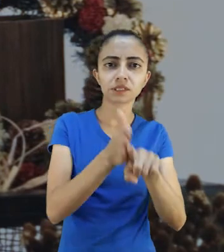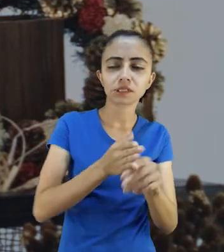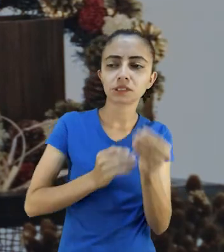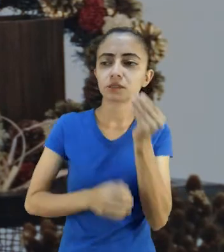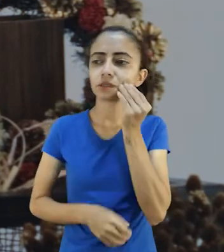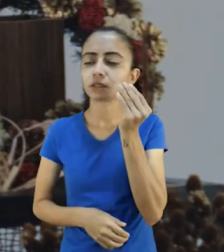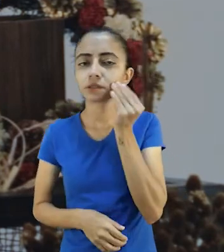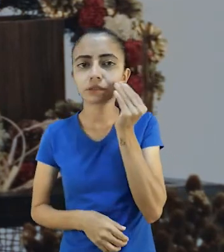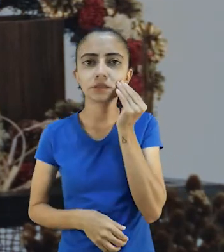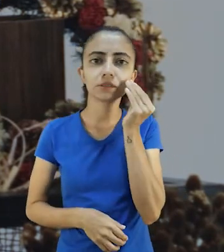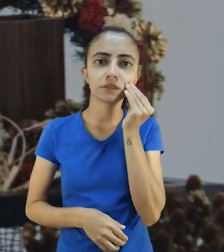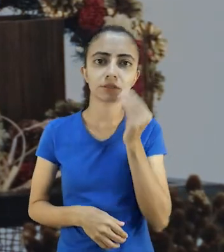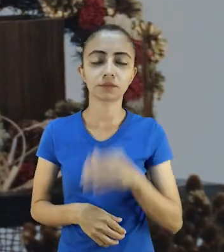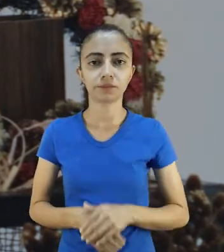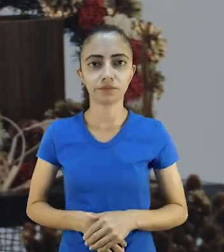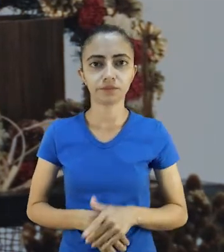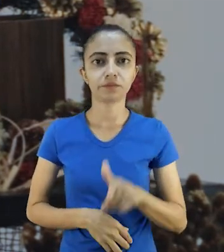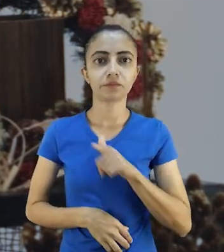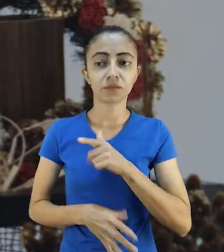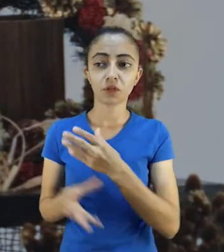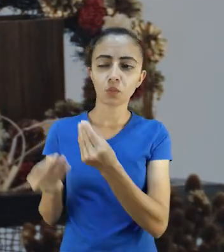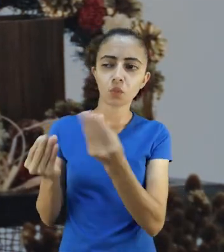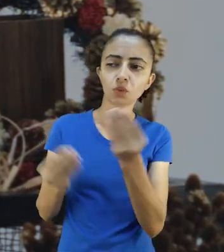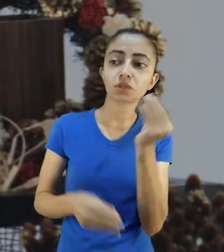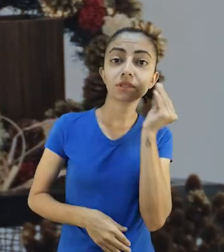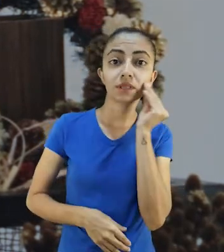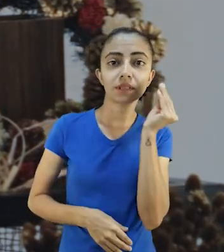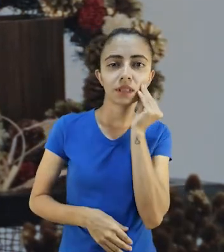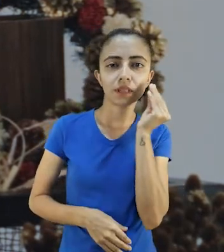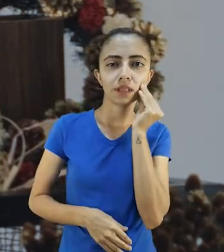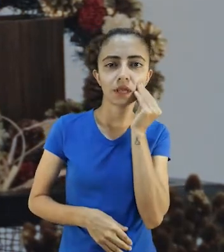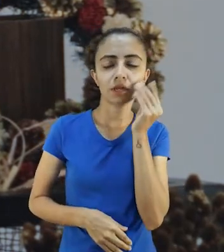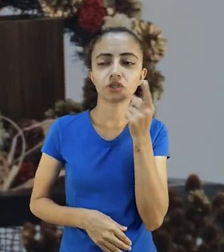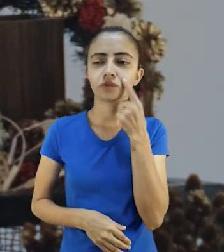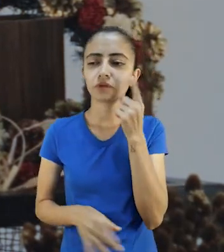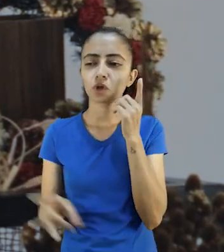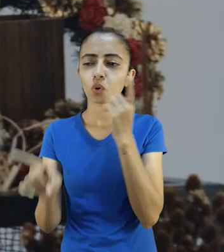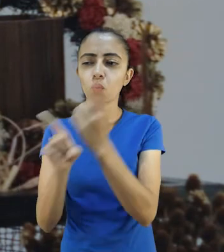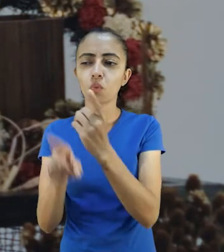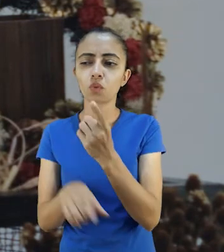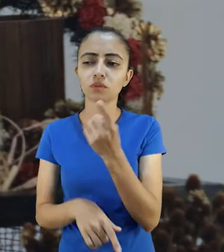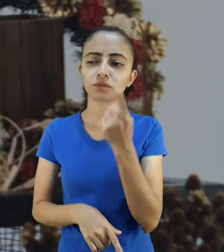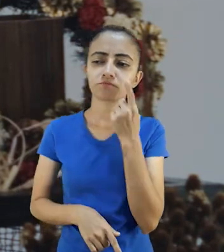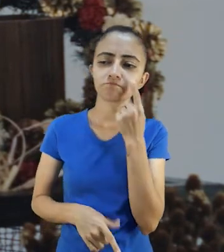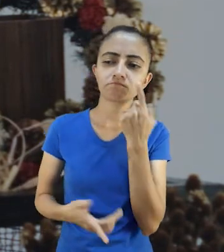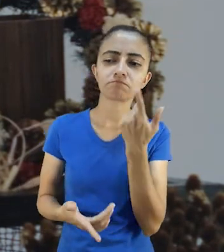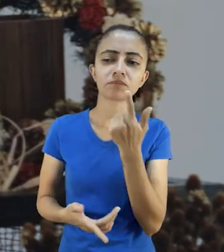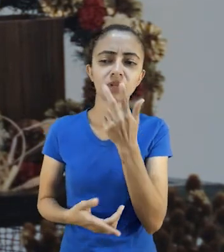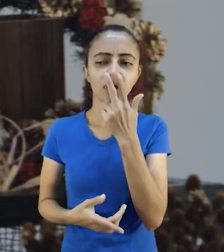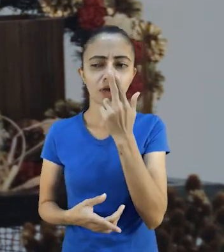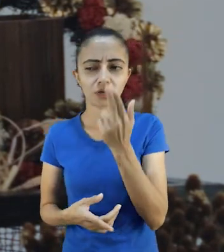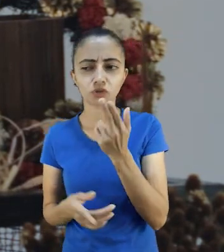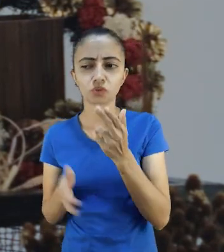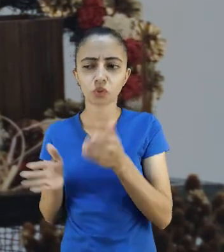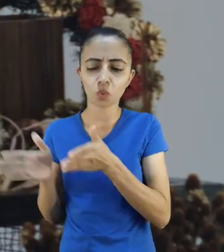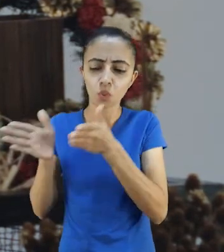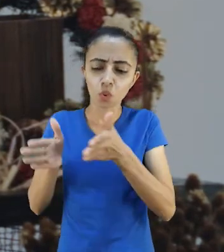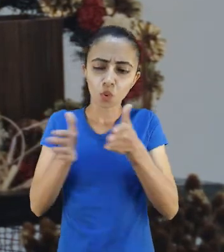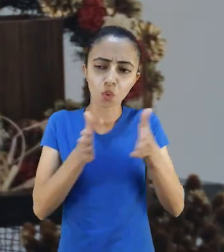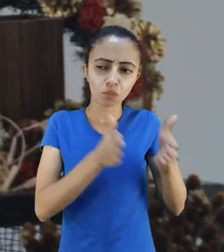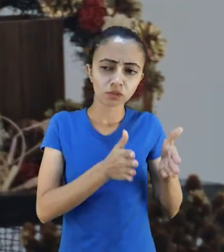teste. A gente acha uma folhinha assim, ó, eu acho que essa daqui vai aguentar o processo, a gente vai e faz, pra ver